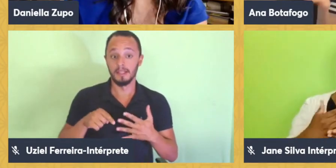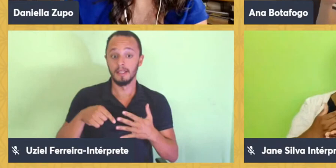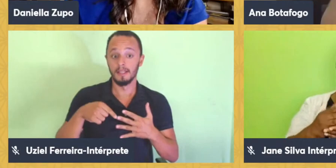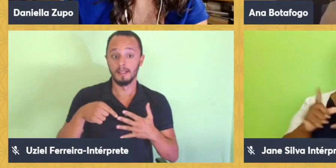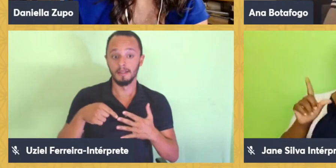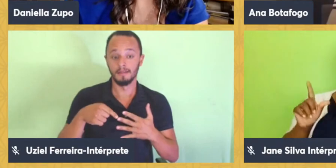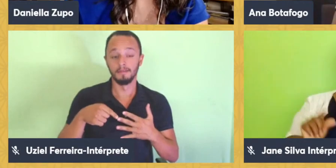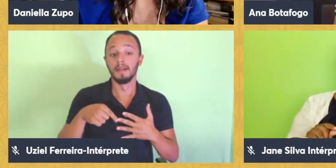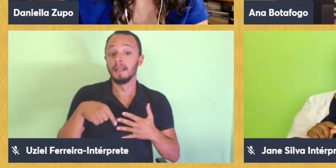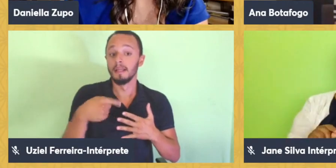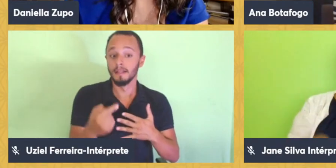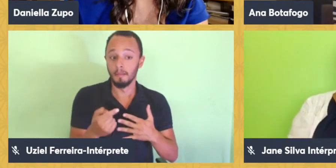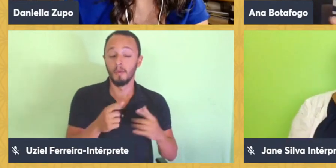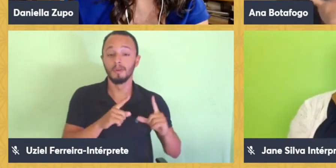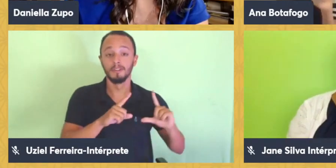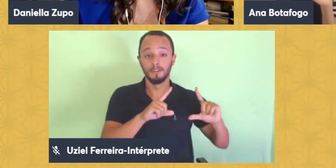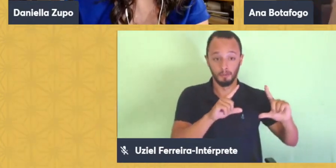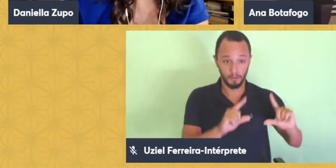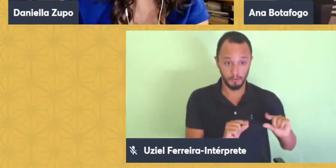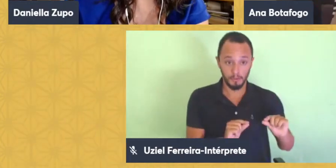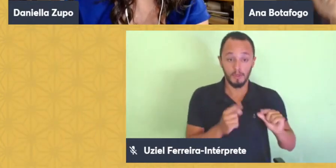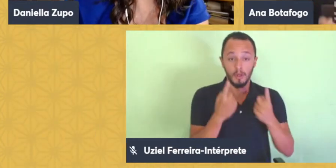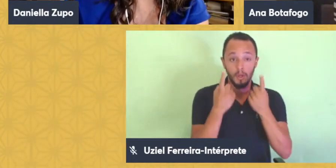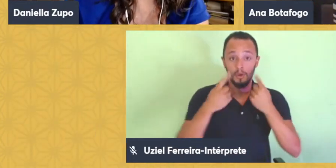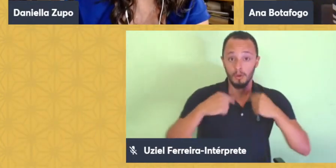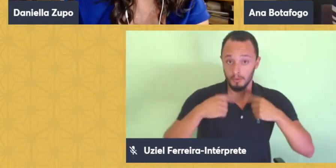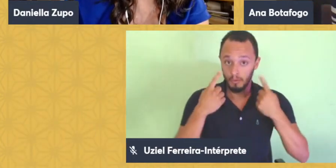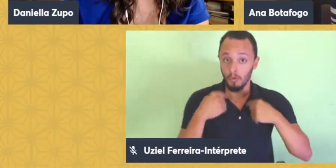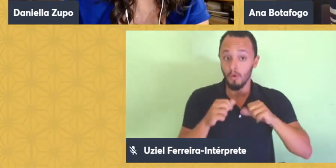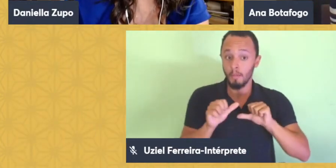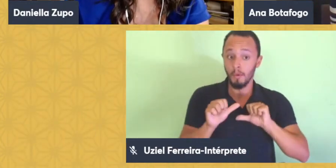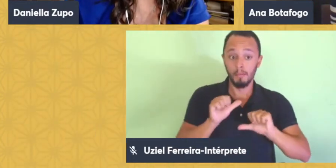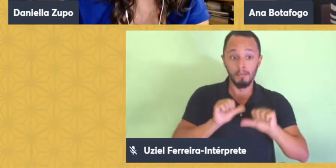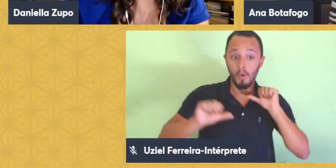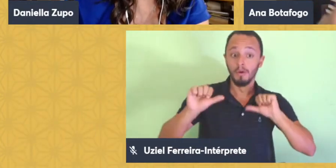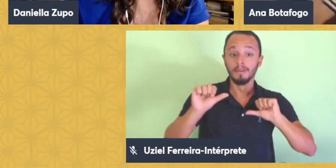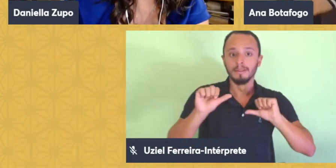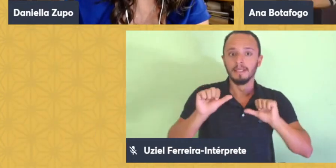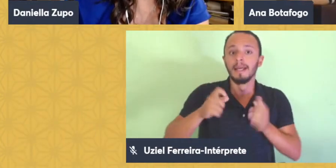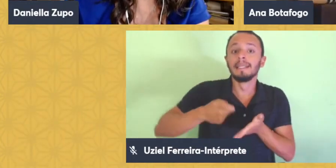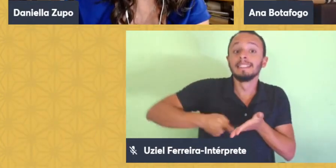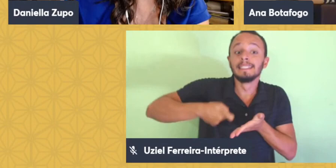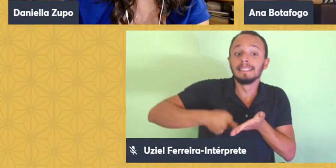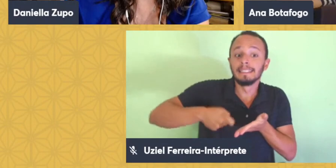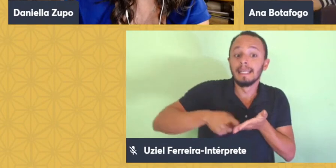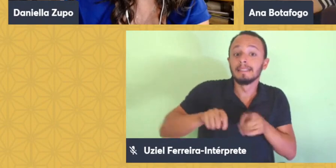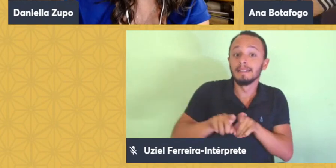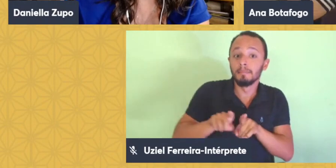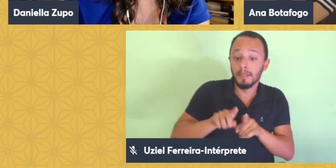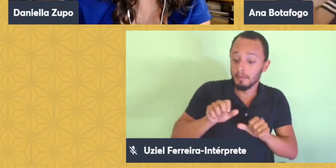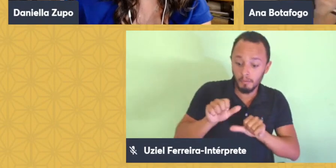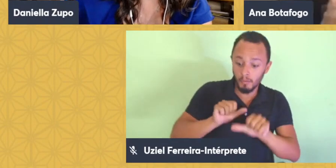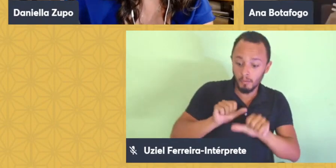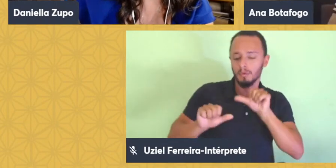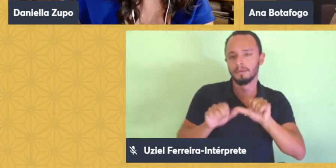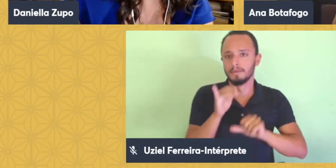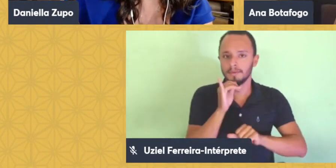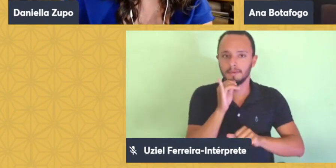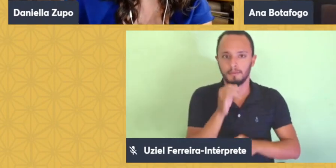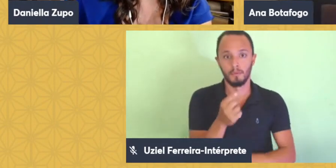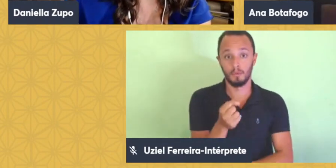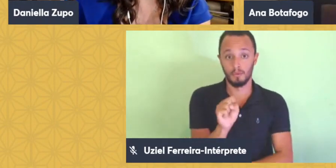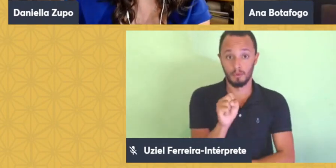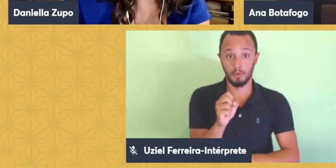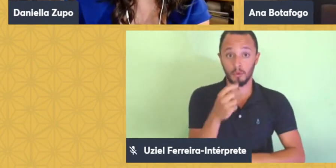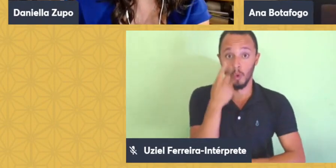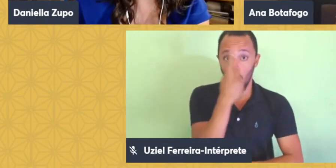diminuir esse corpo vai mudando e porque as exigências vão mudando eu deixei das 8 horas Passei a fazer